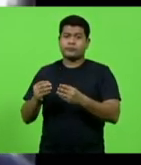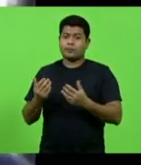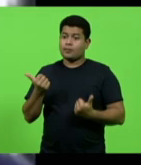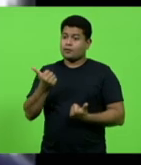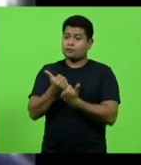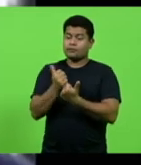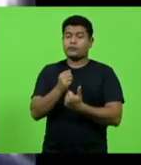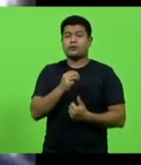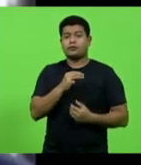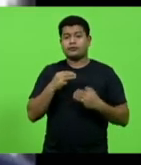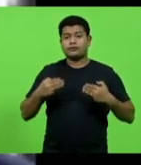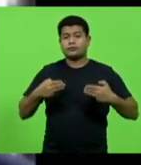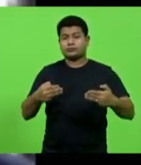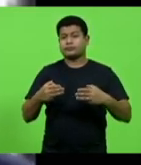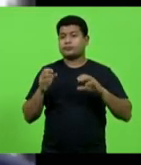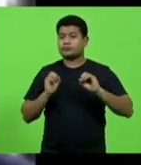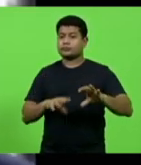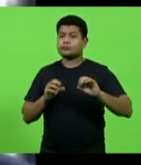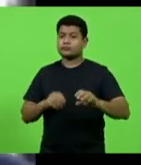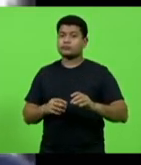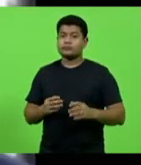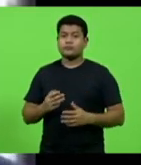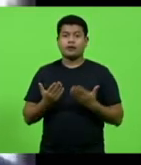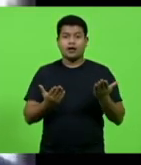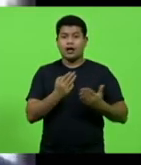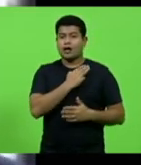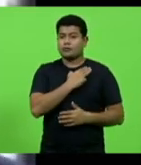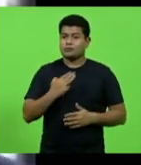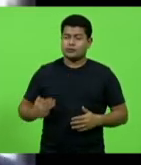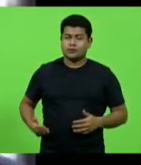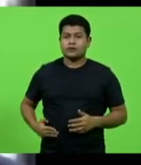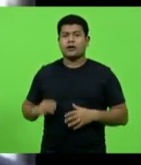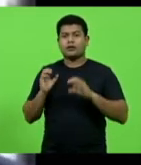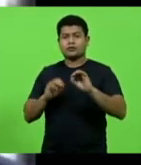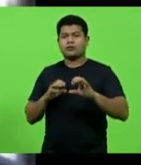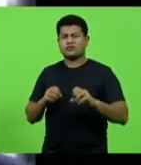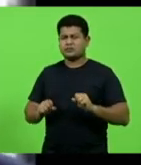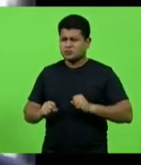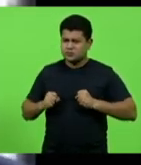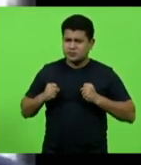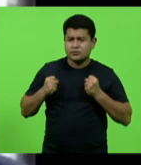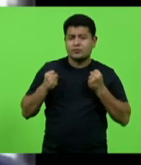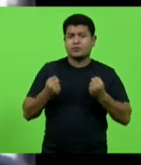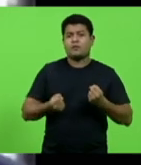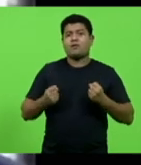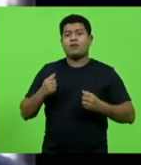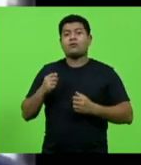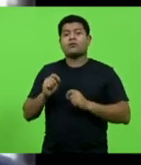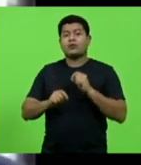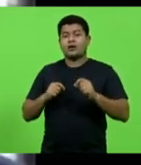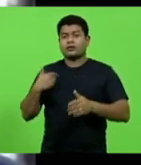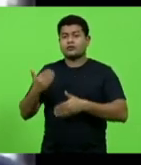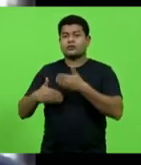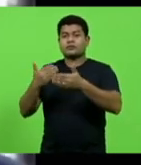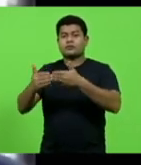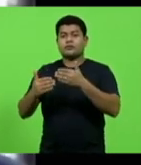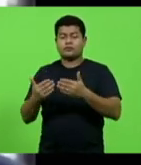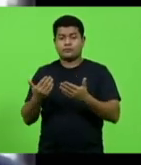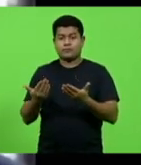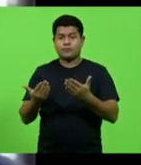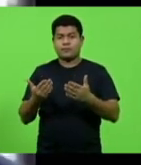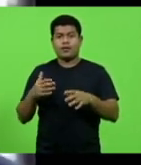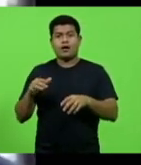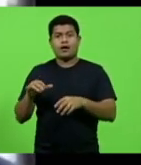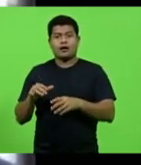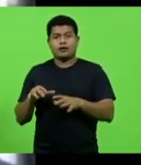Educação tem feito o possível para que sejam desenvolvidos programas de formação de professores.